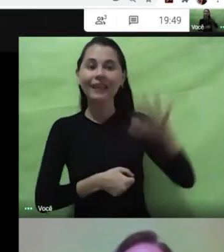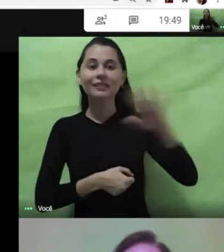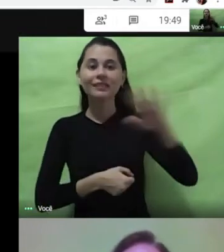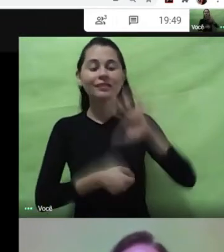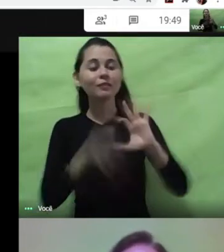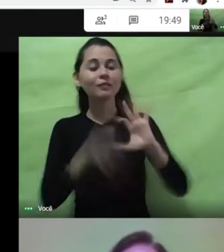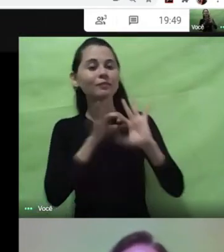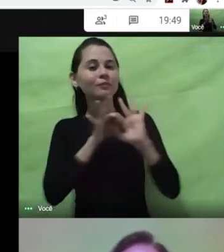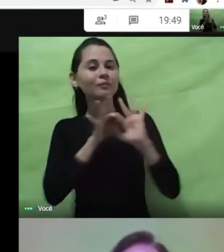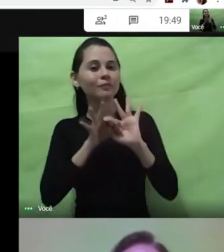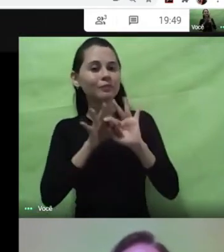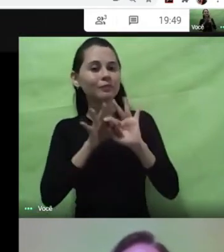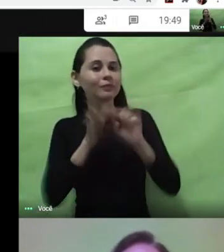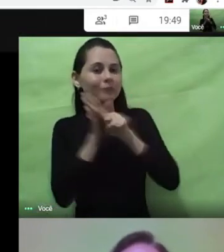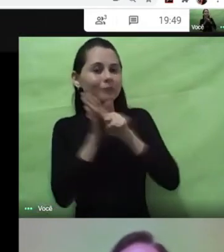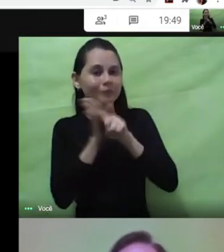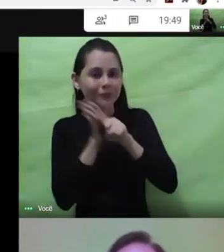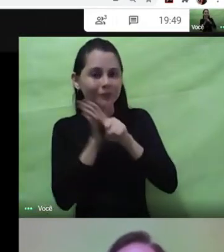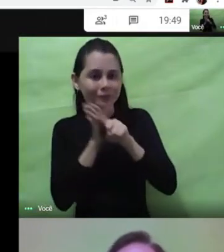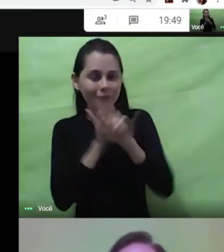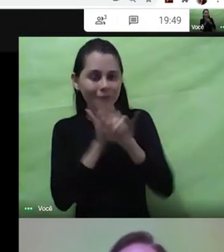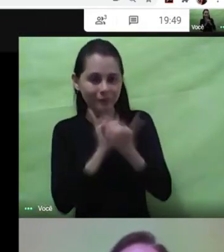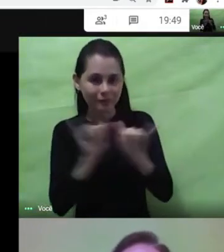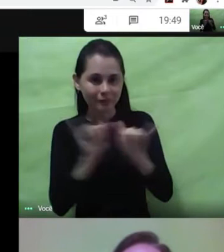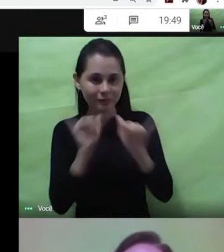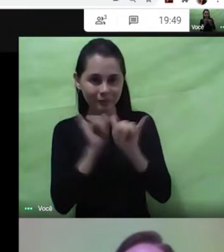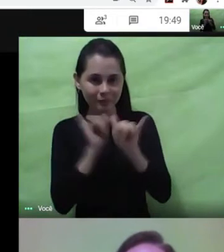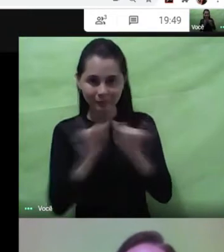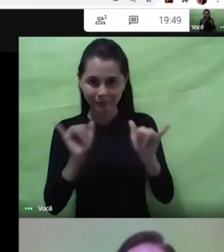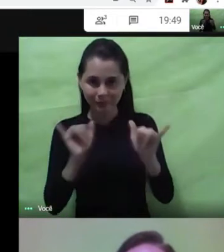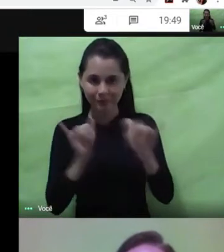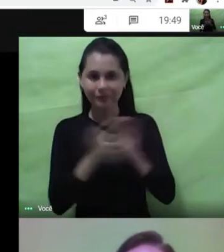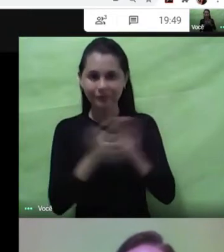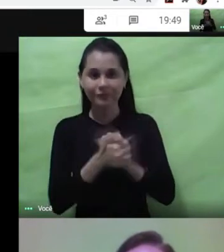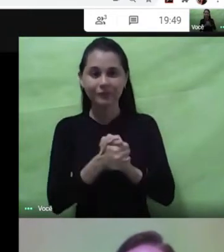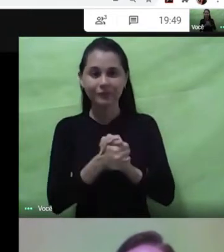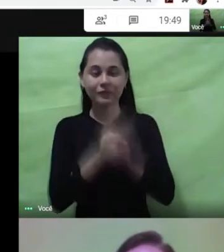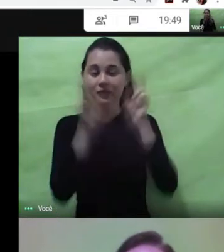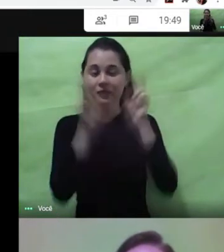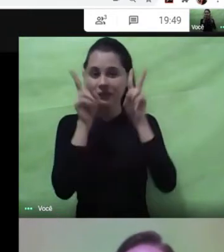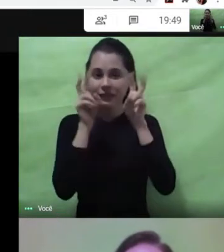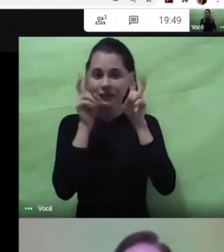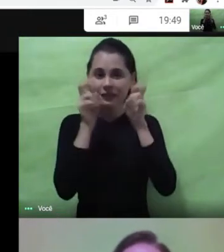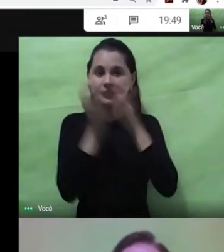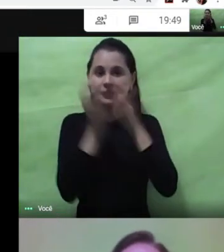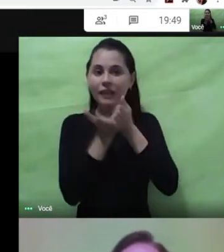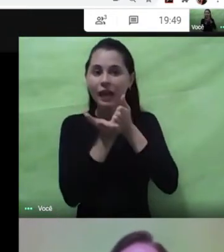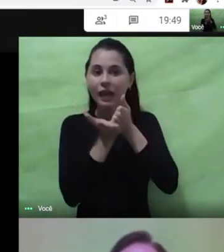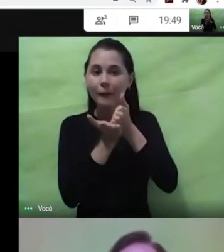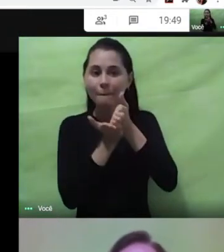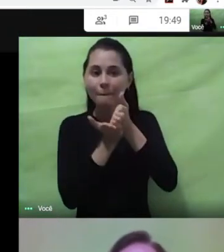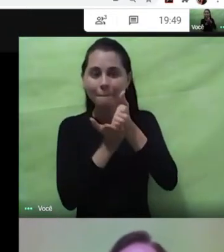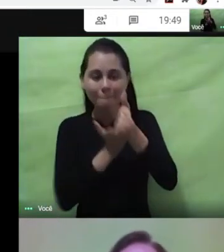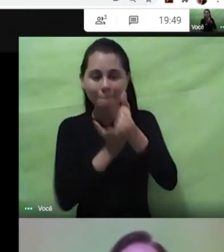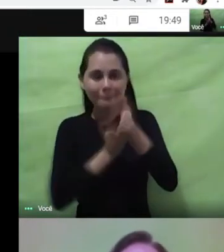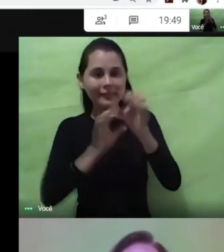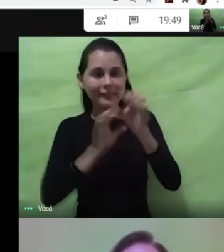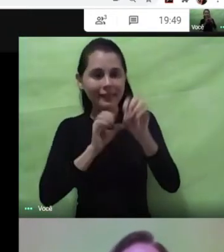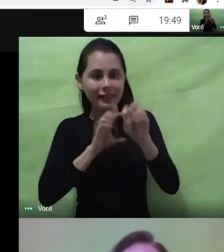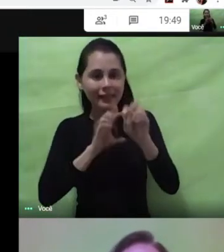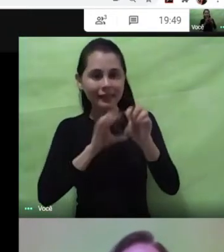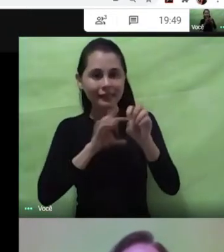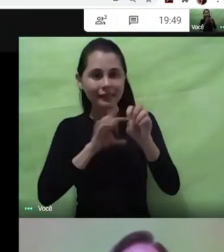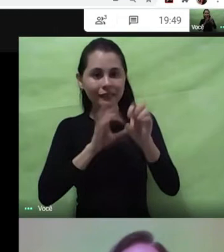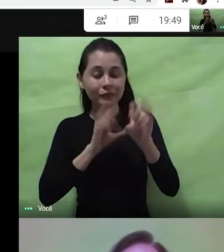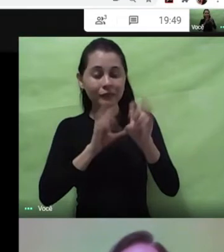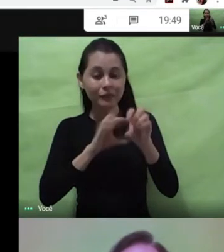pesquisa e formação, com a temática Caminhos e Trilhas da Educação em